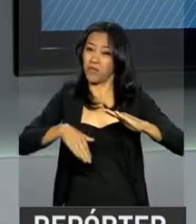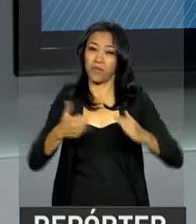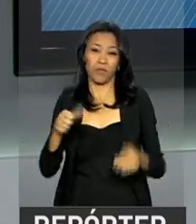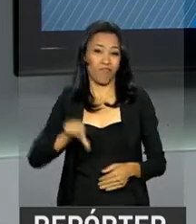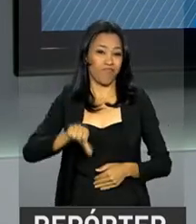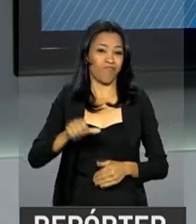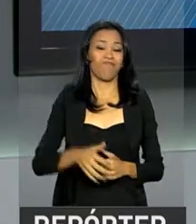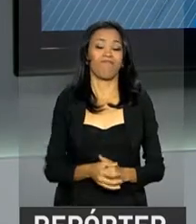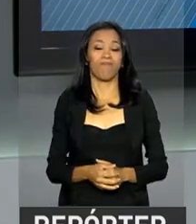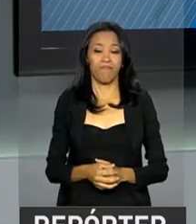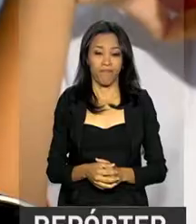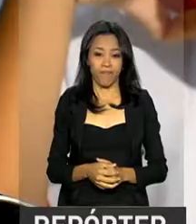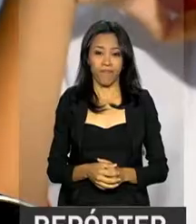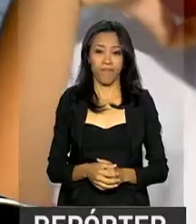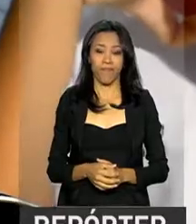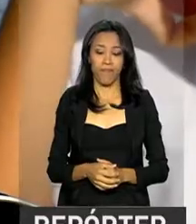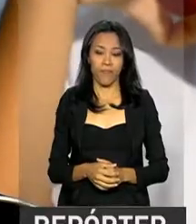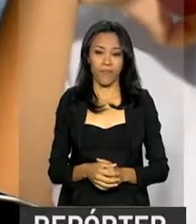satisfatório